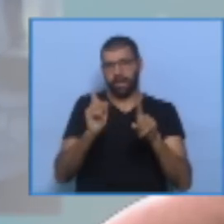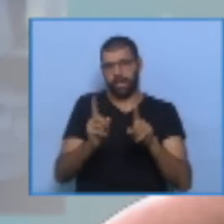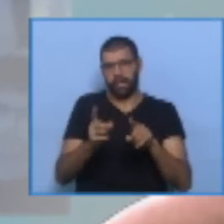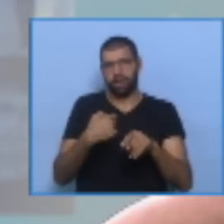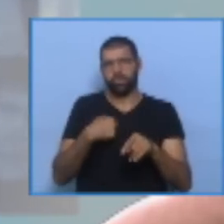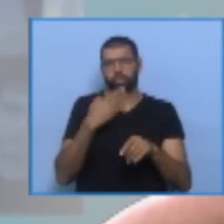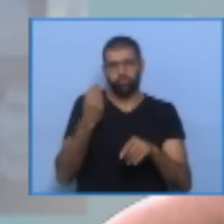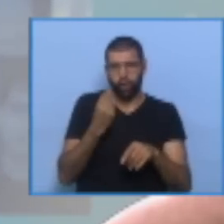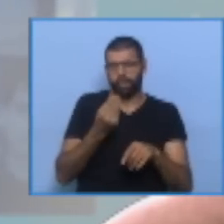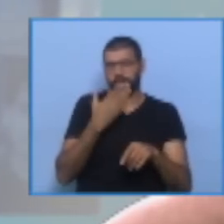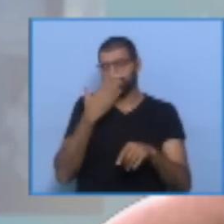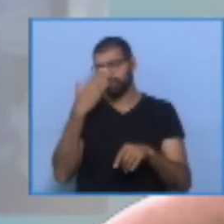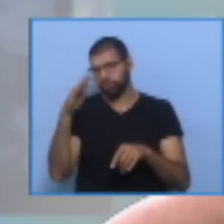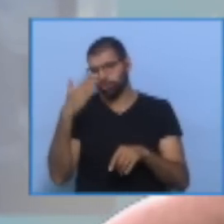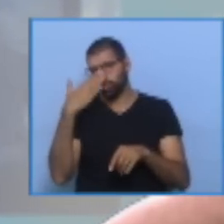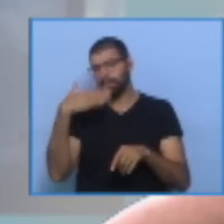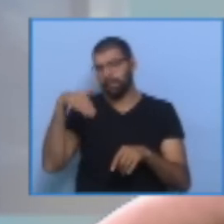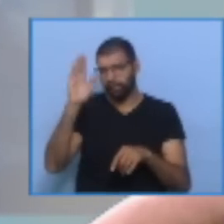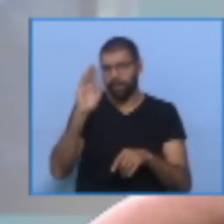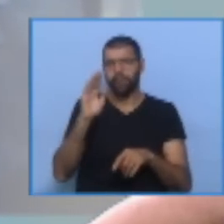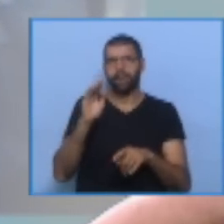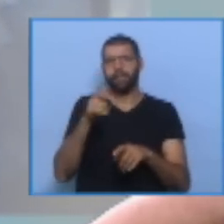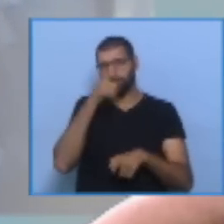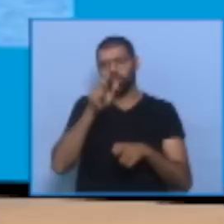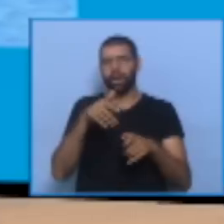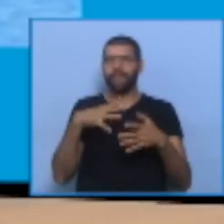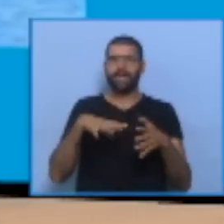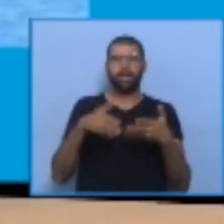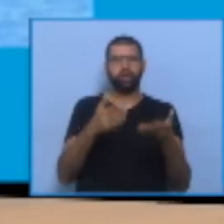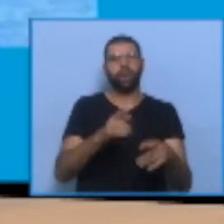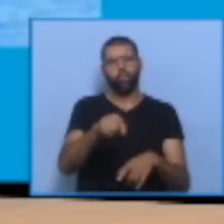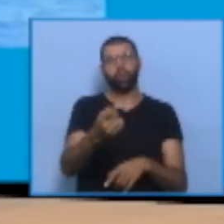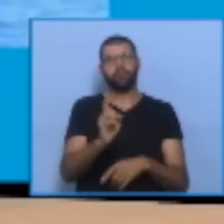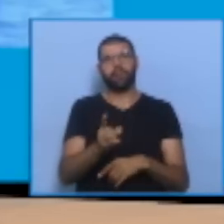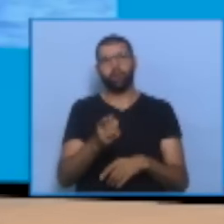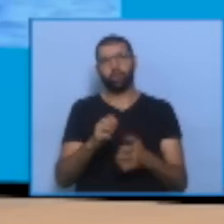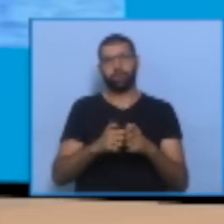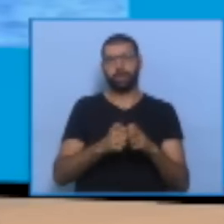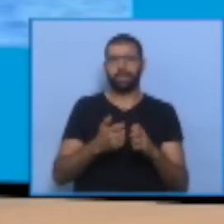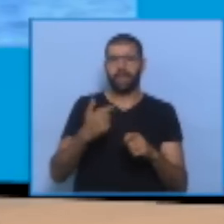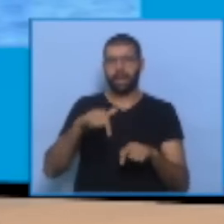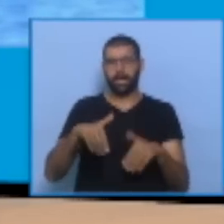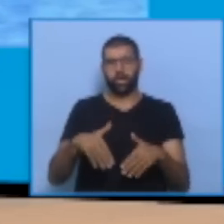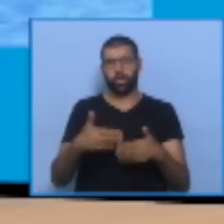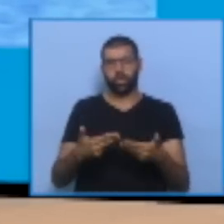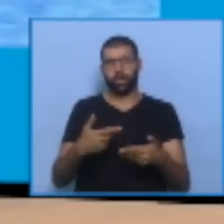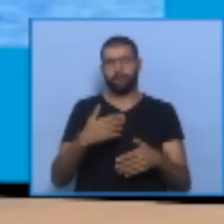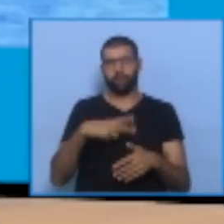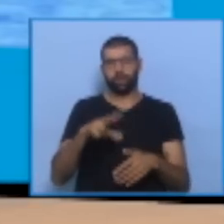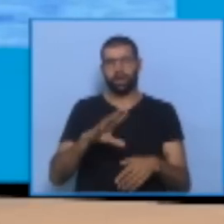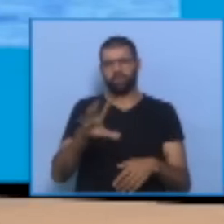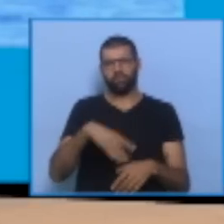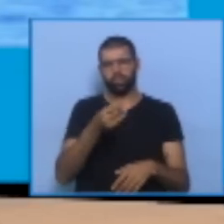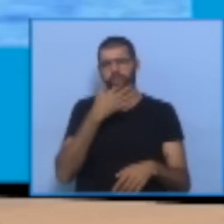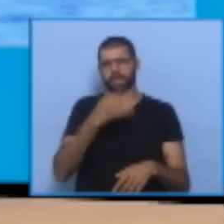Basta ter este impulso de ir em busca do outro. Essencialmente, o nosso problema hoje em dia em Portugal, ou aliás no mundo,